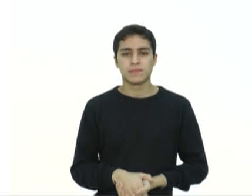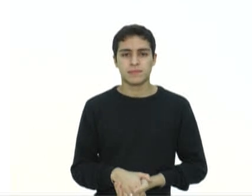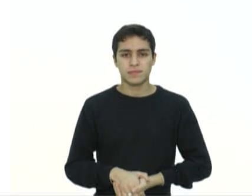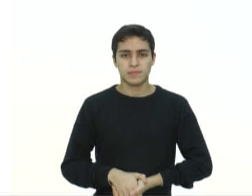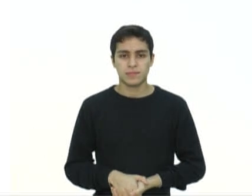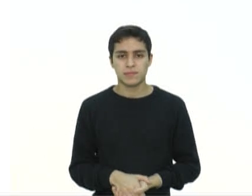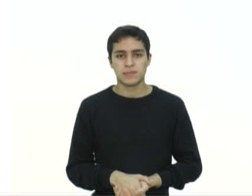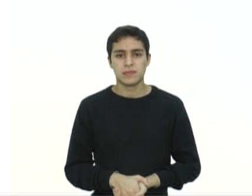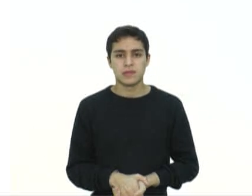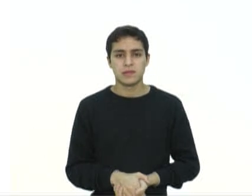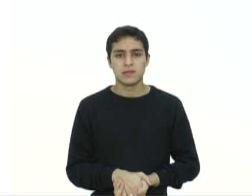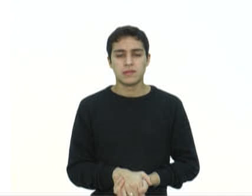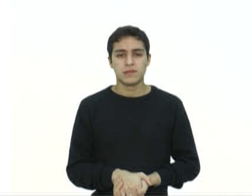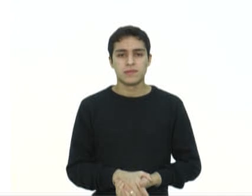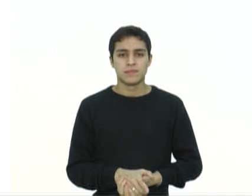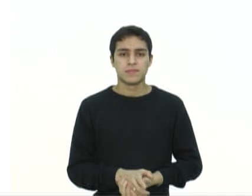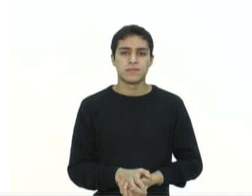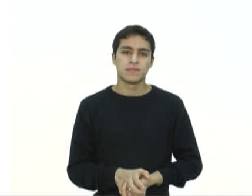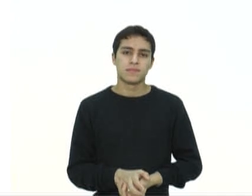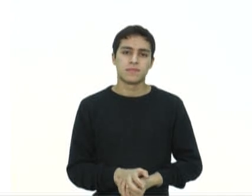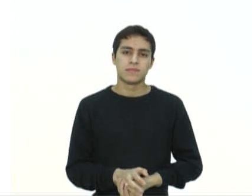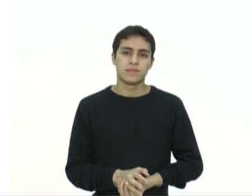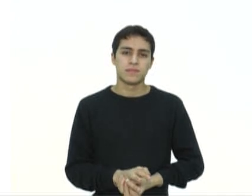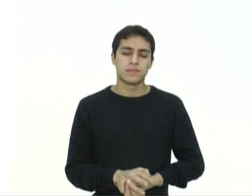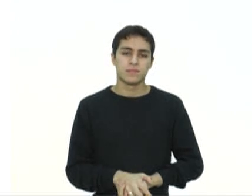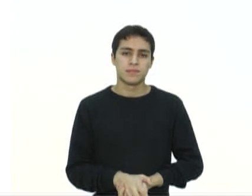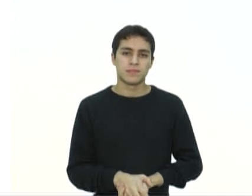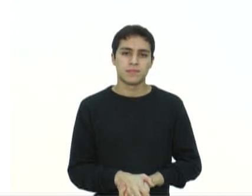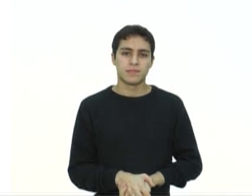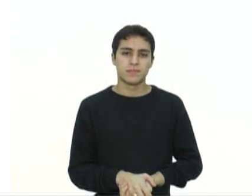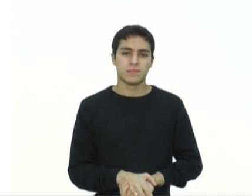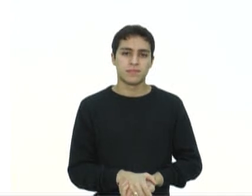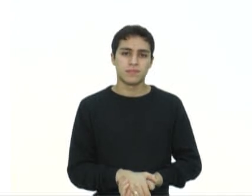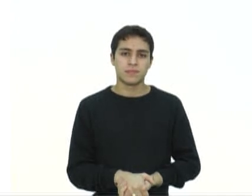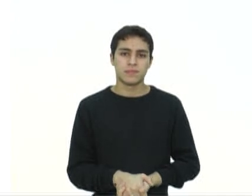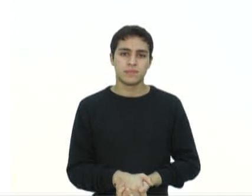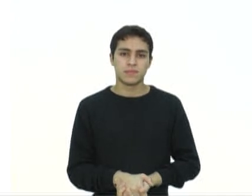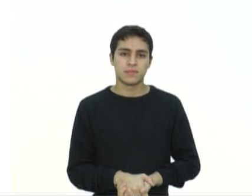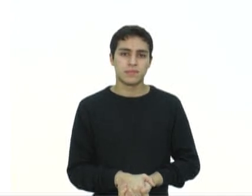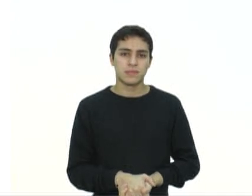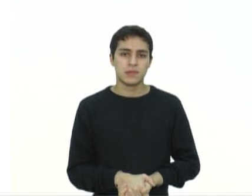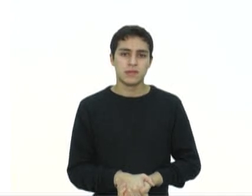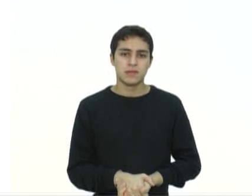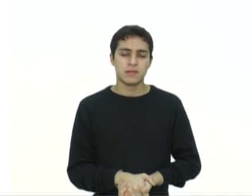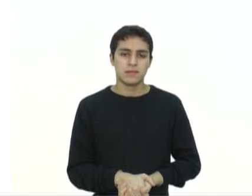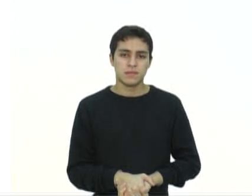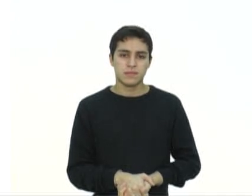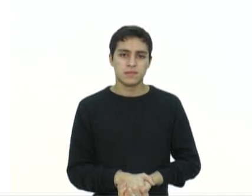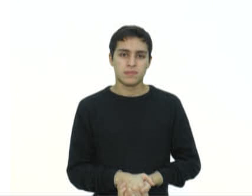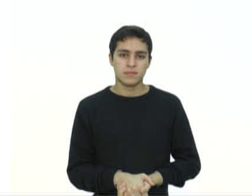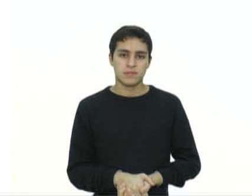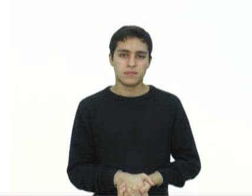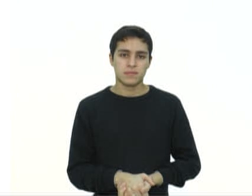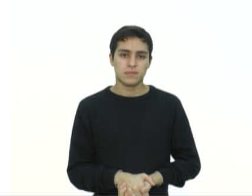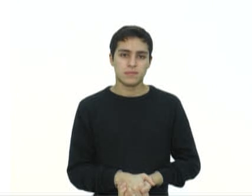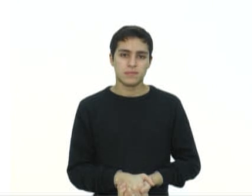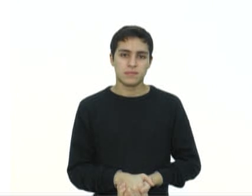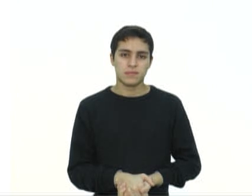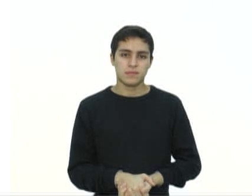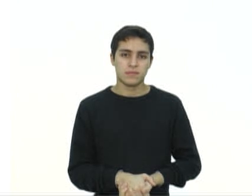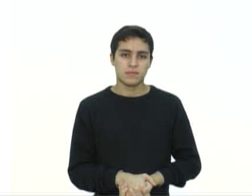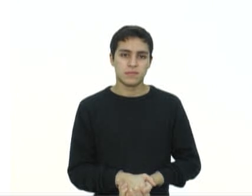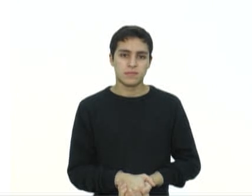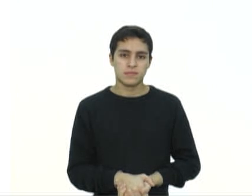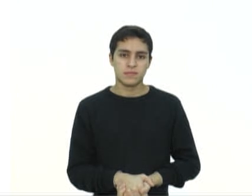cuando se acercó don Felipe a ellos y muy entusiasmado le preguntaron acerca del don que